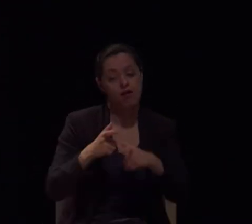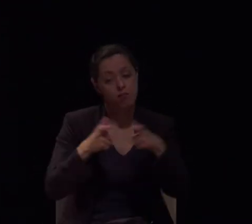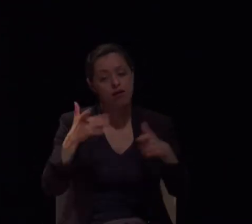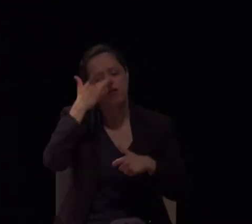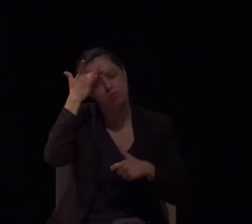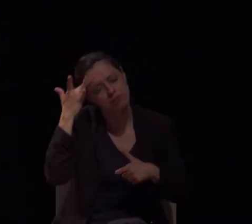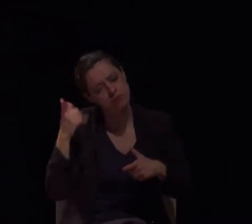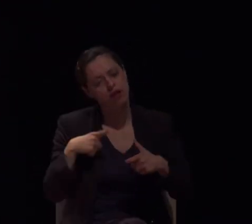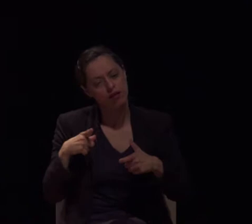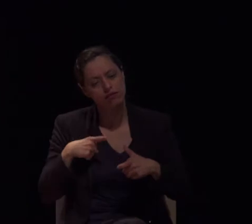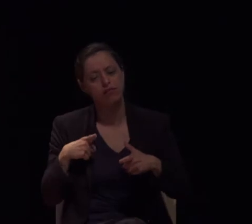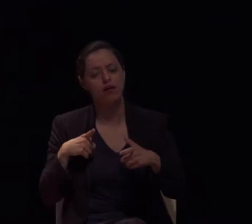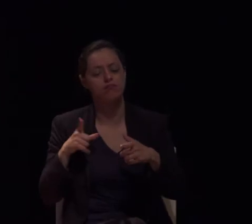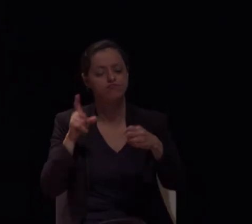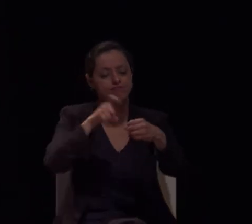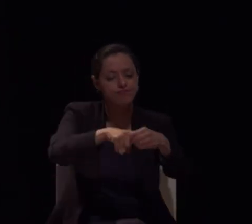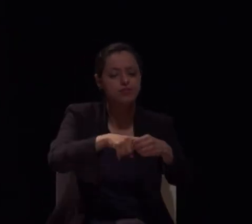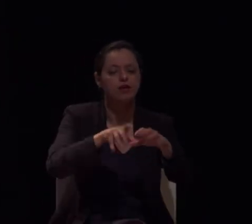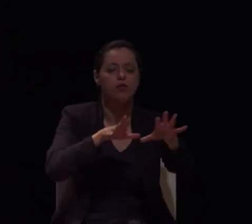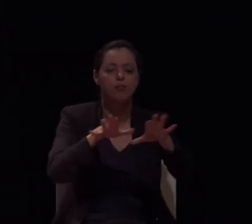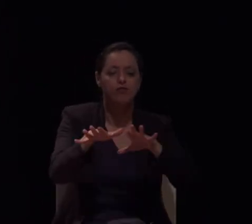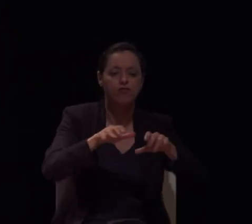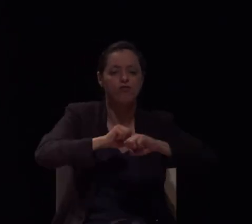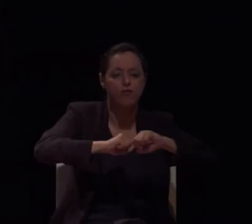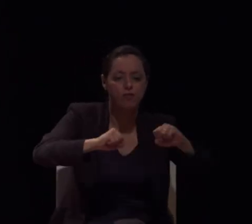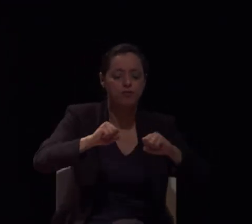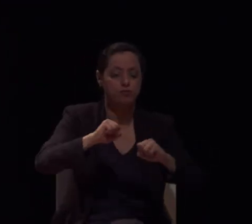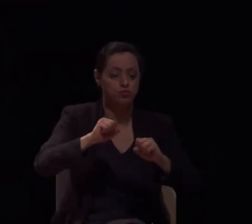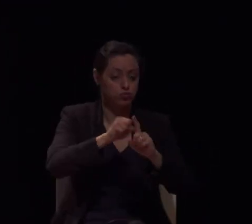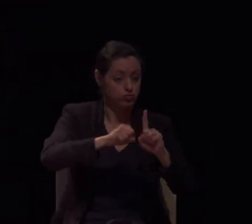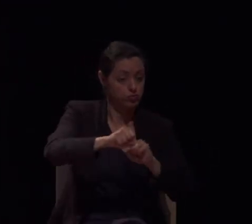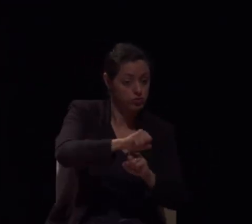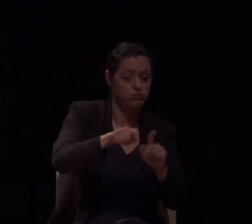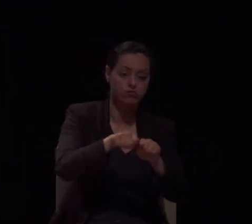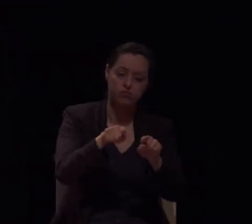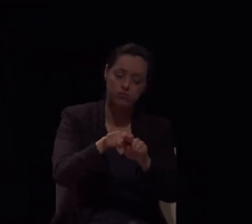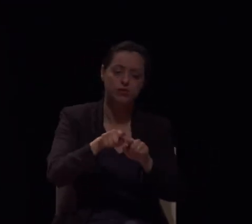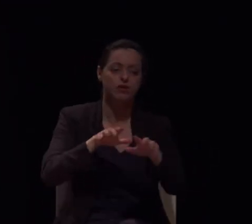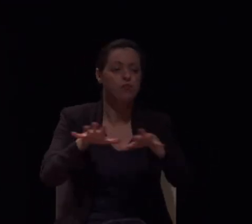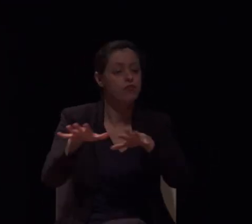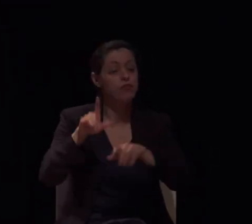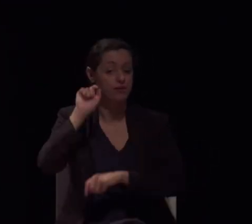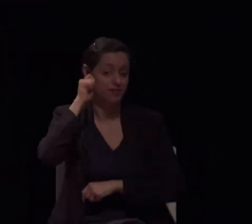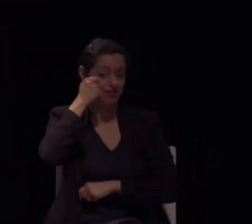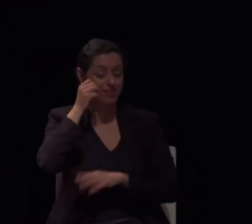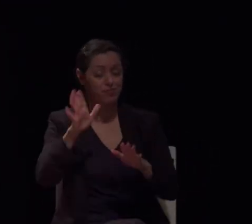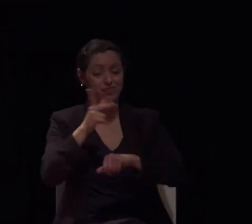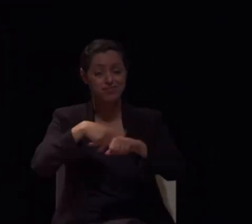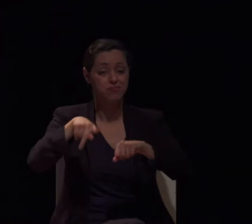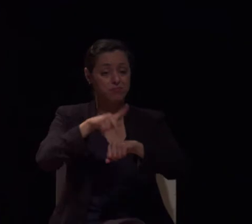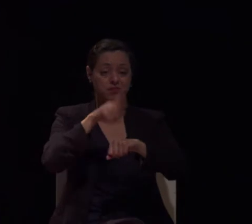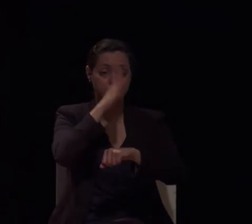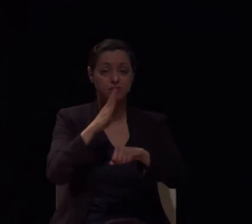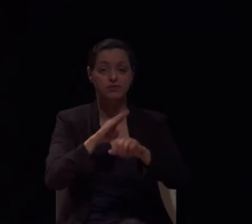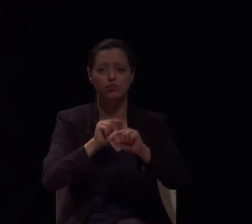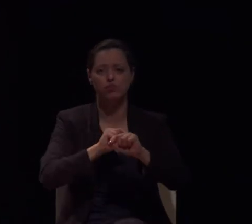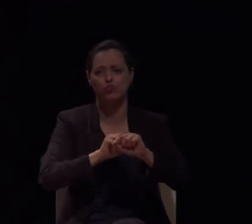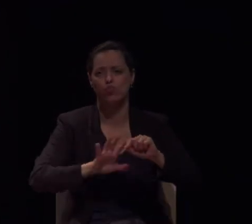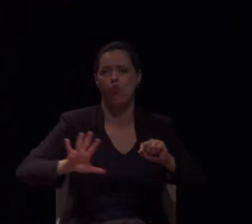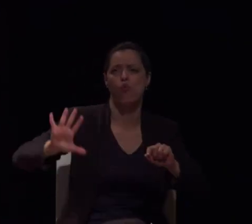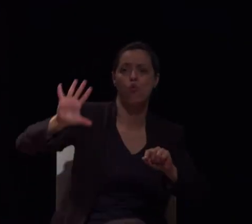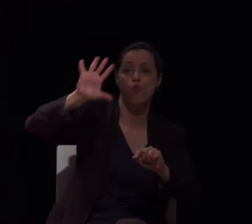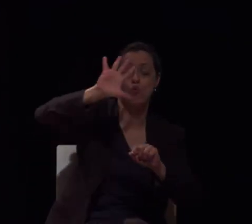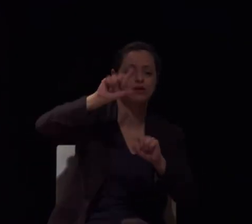sociais ao movimento negro só que a gente também é um país muito grande e tem muita coisa por ser feita e e